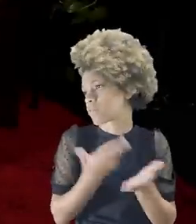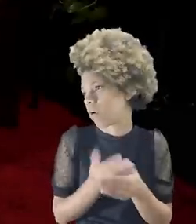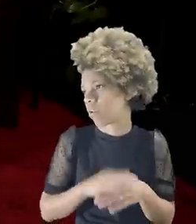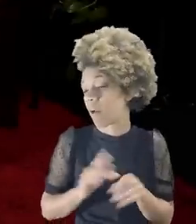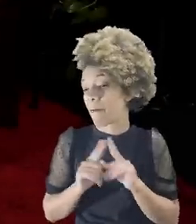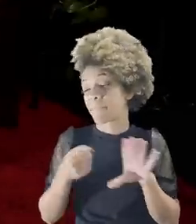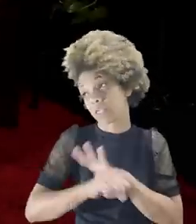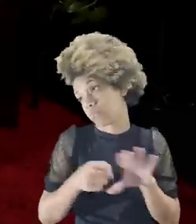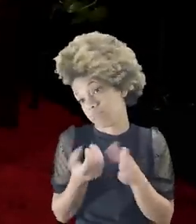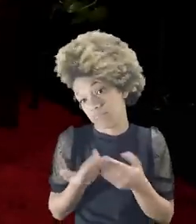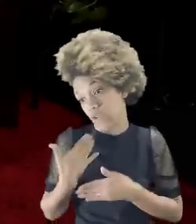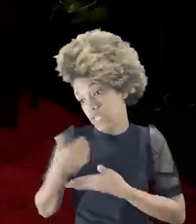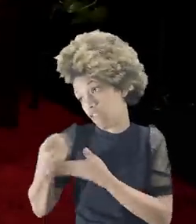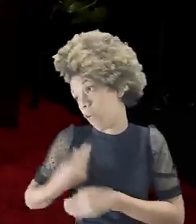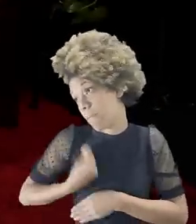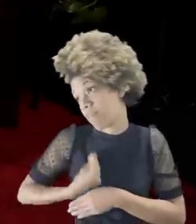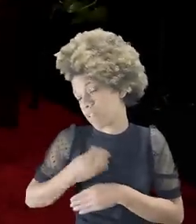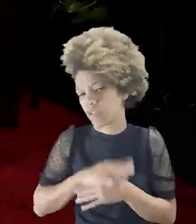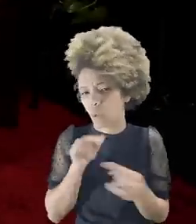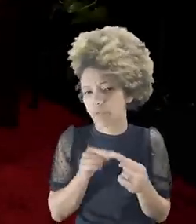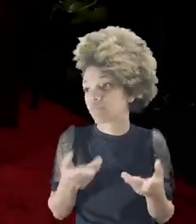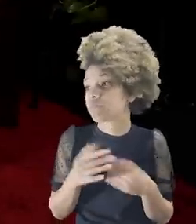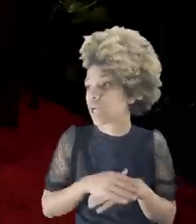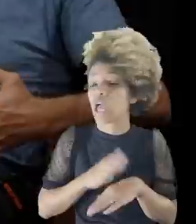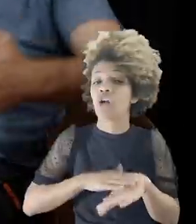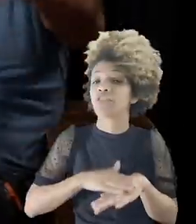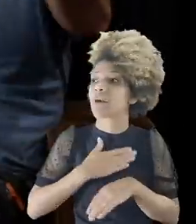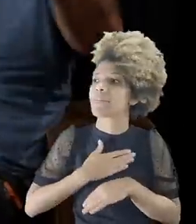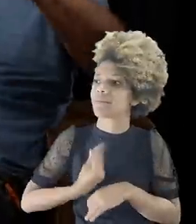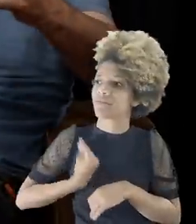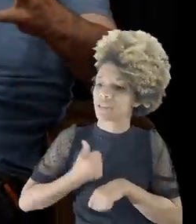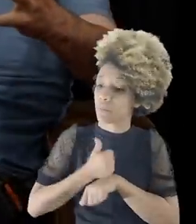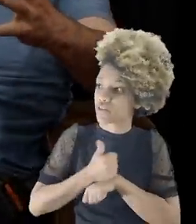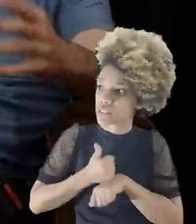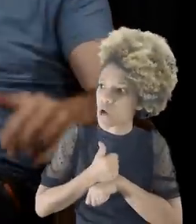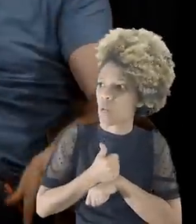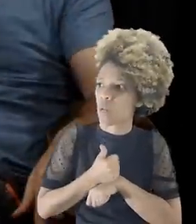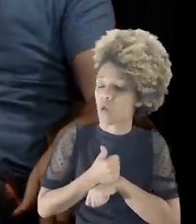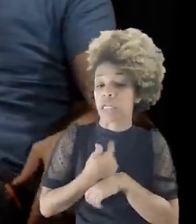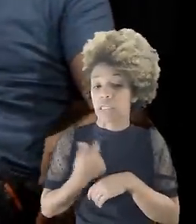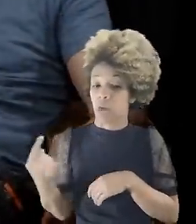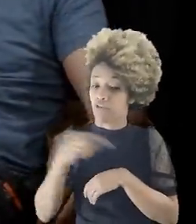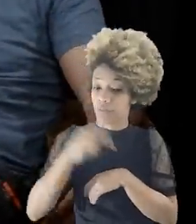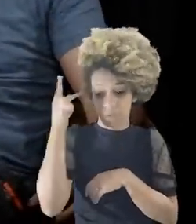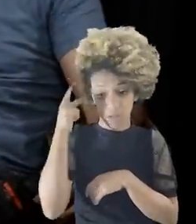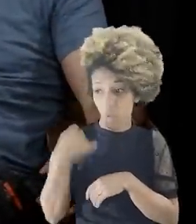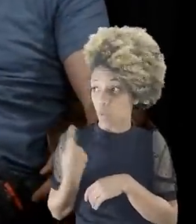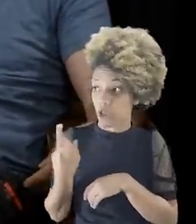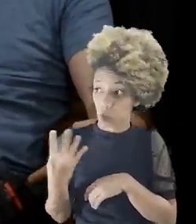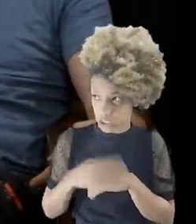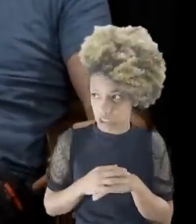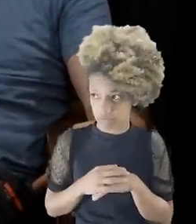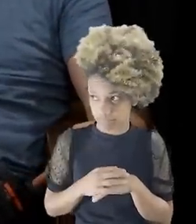escola tá mas o basquete folk salvou minha vida assim no sentido que eu fiz a minha vida então eu vim para São Paulo com